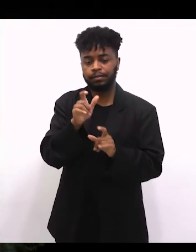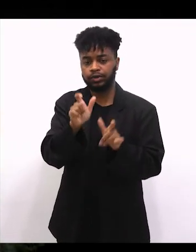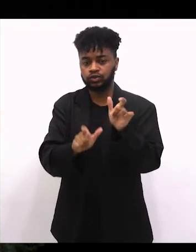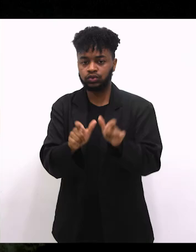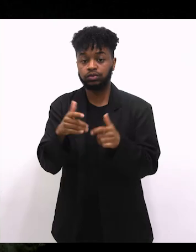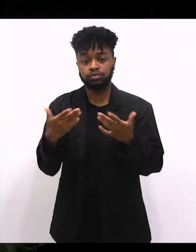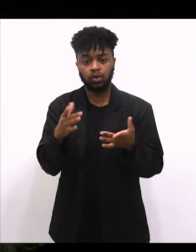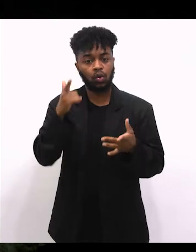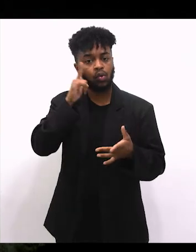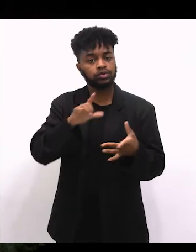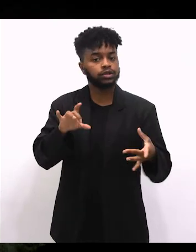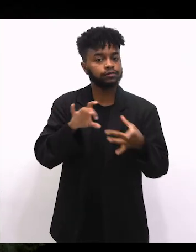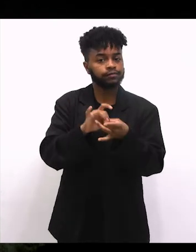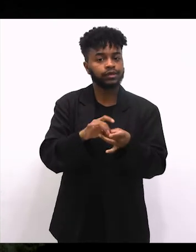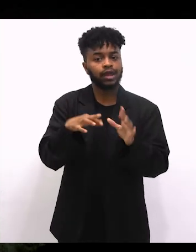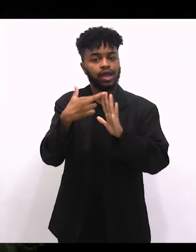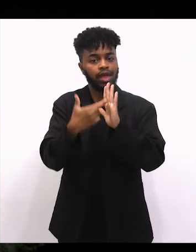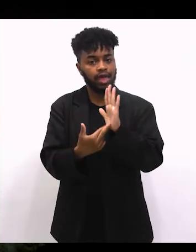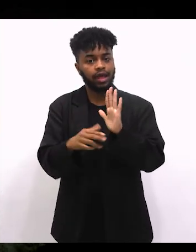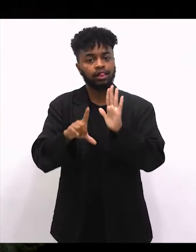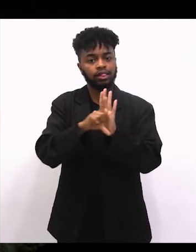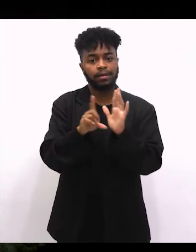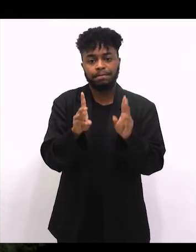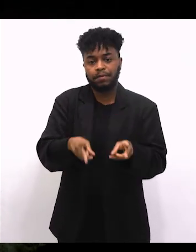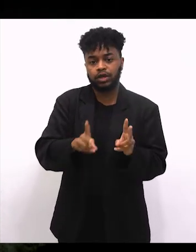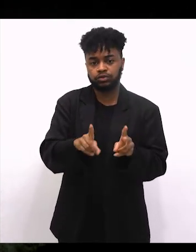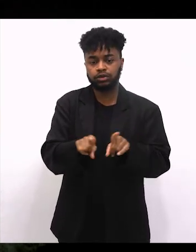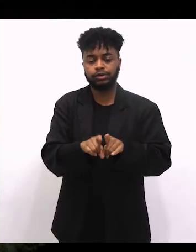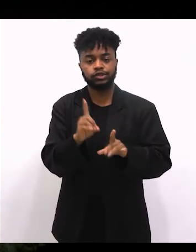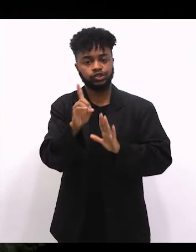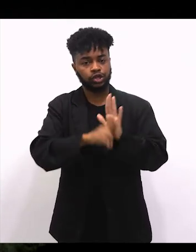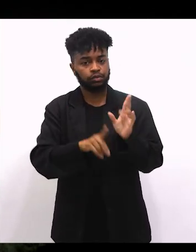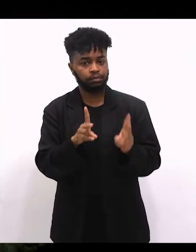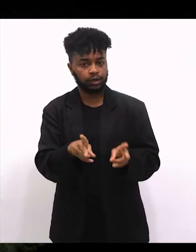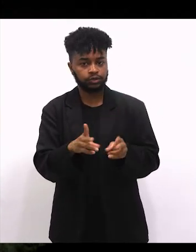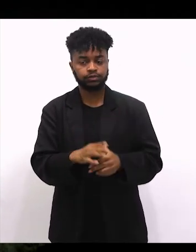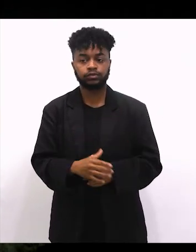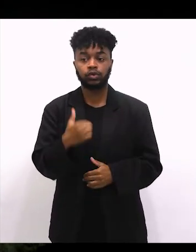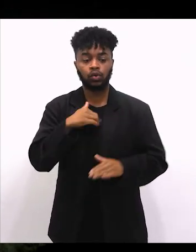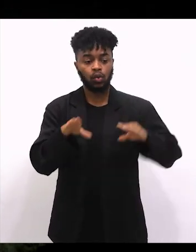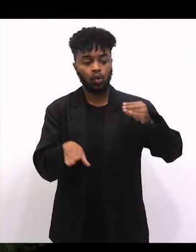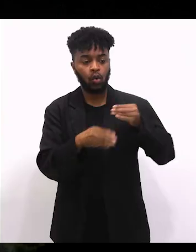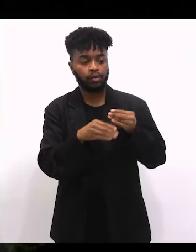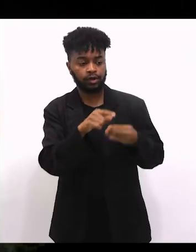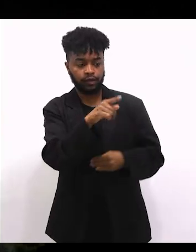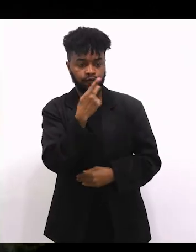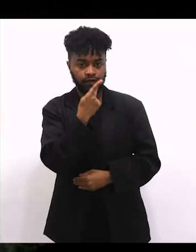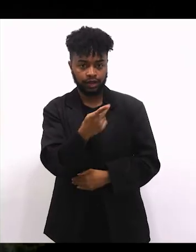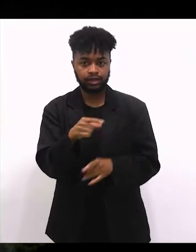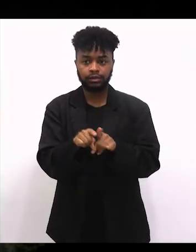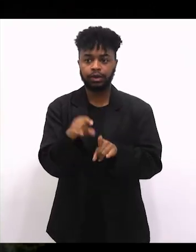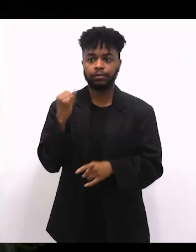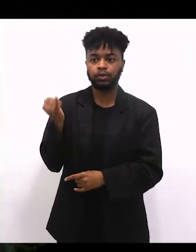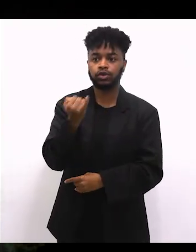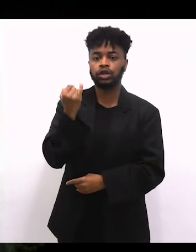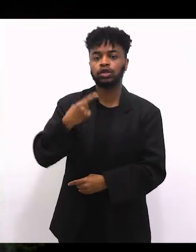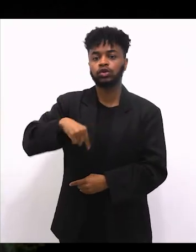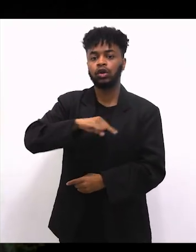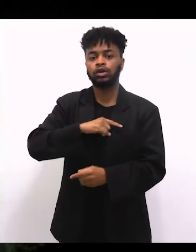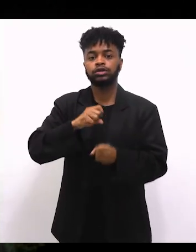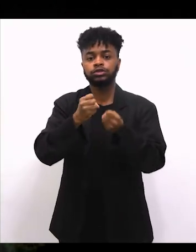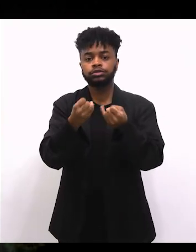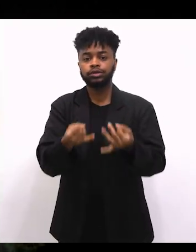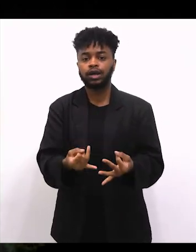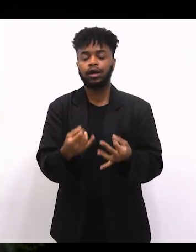gente consegue aí enquadrar nas mesmas leis e direitos. Só complementando um pouco, eu acho que é importante, já que a gente está